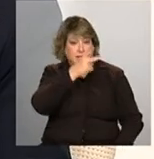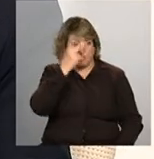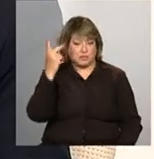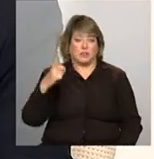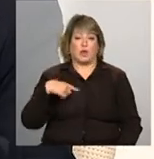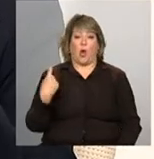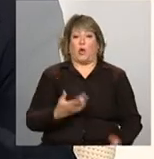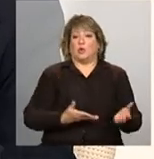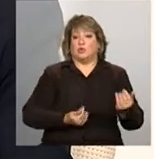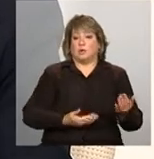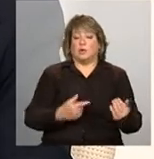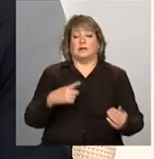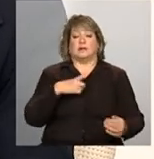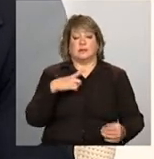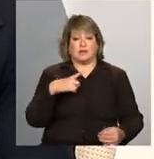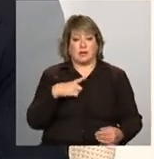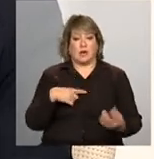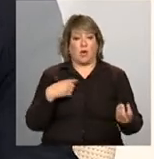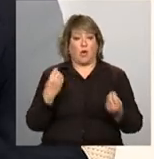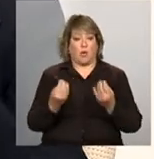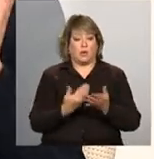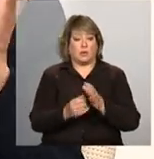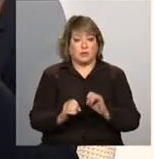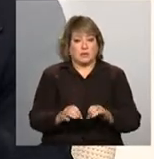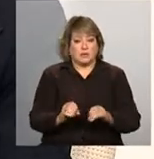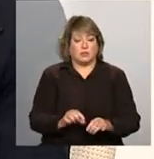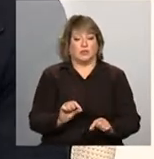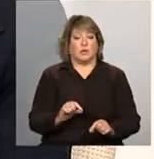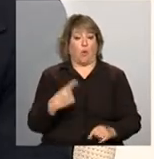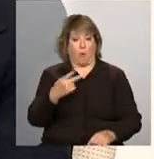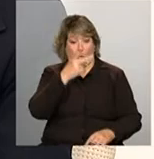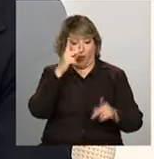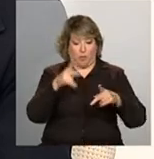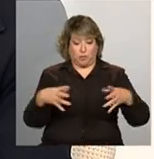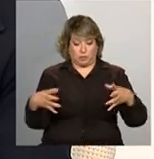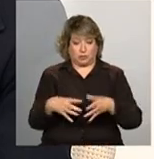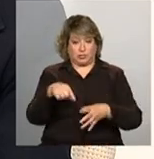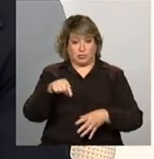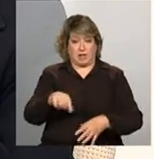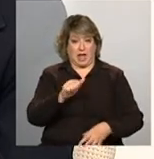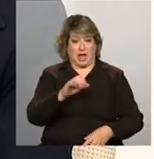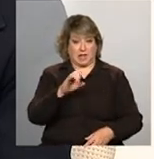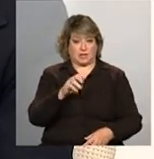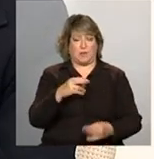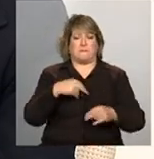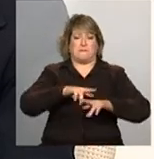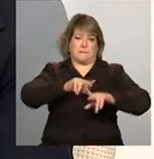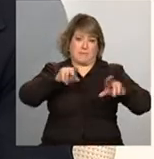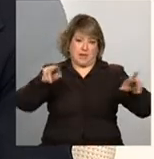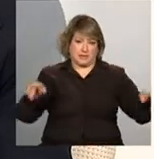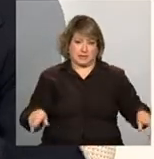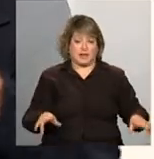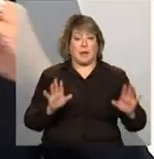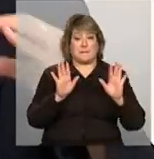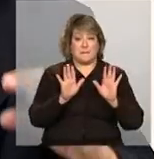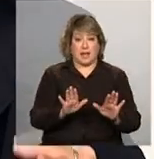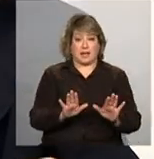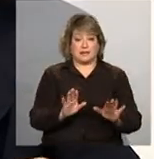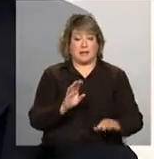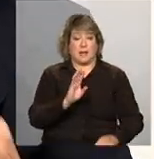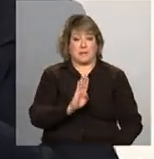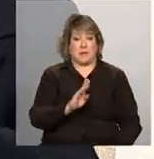estão em medidas socioeducativas, né? Então, o público do Acessuas é mais amplo, mas o público do